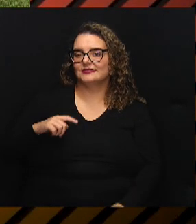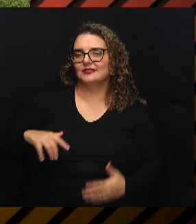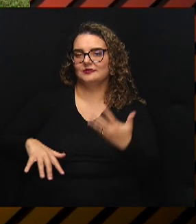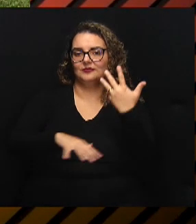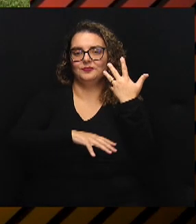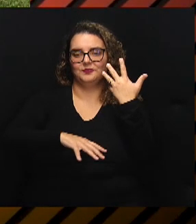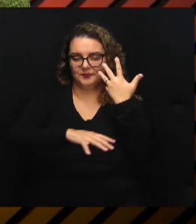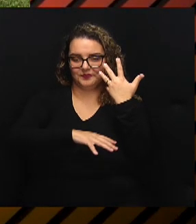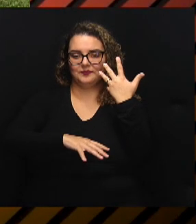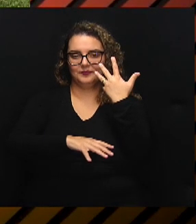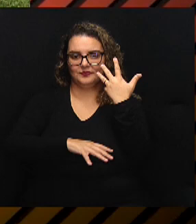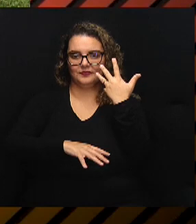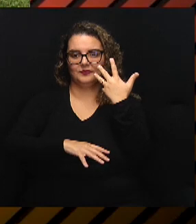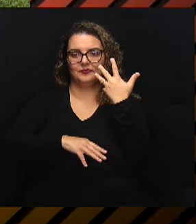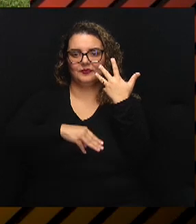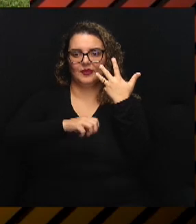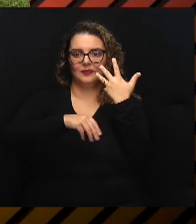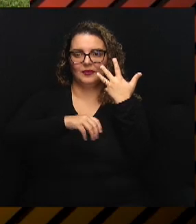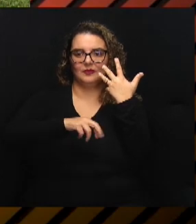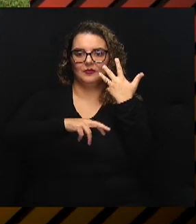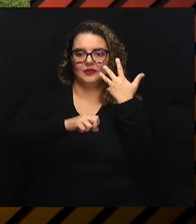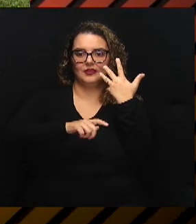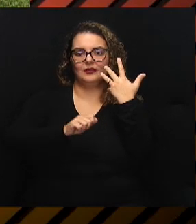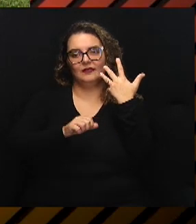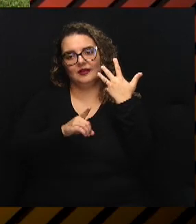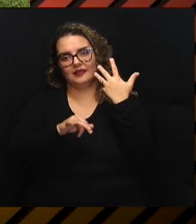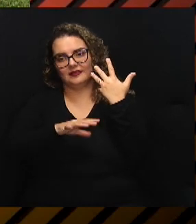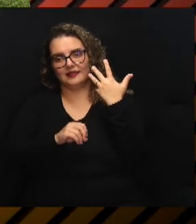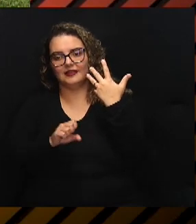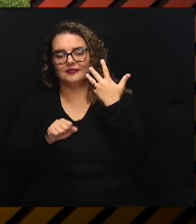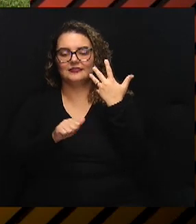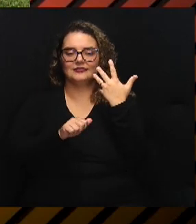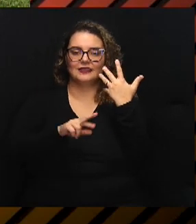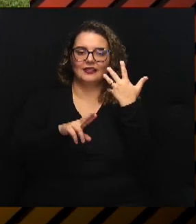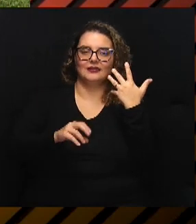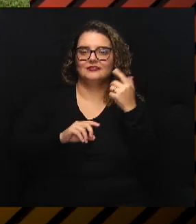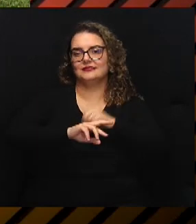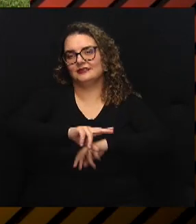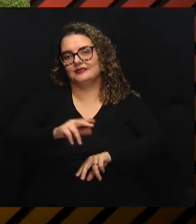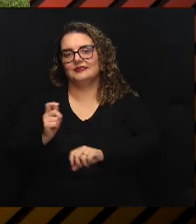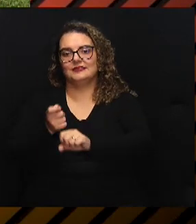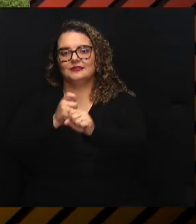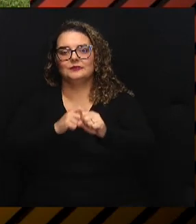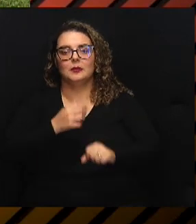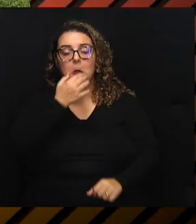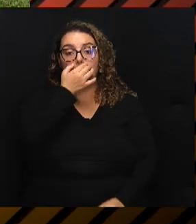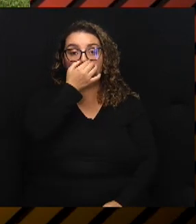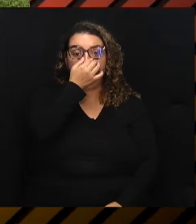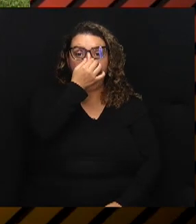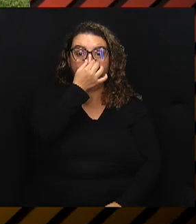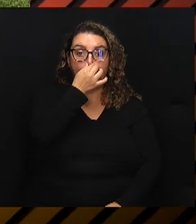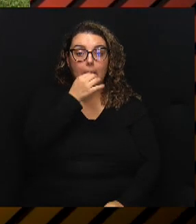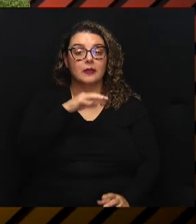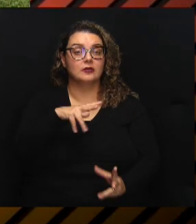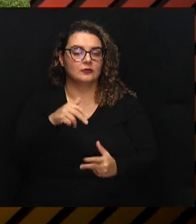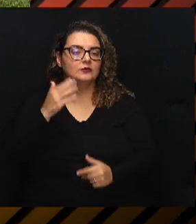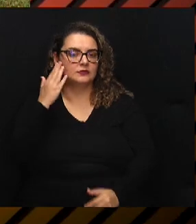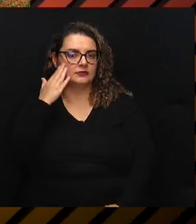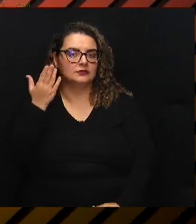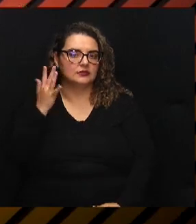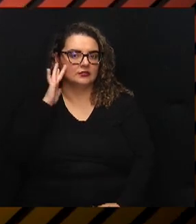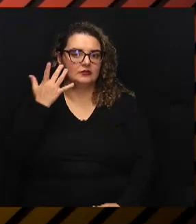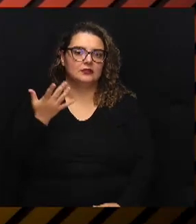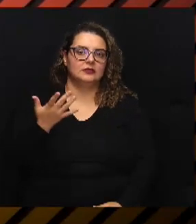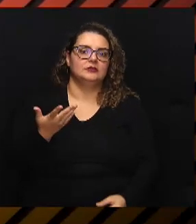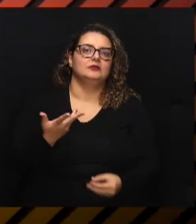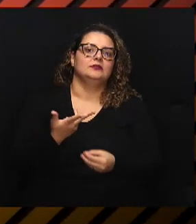chamada Memorial Adélio Sarro, que tem várias esculturas lá. E Adélio, o mundo entende, eu acho que a arte ela é